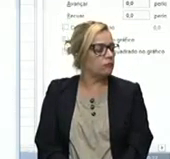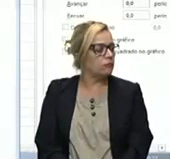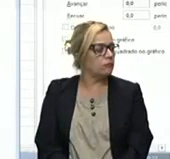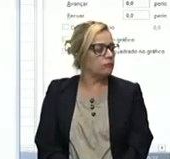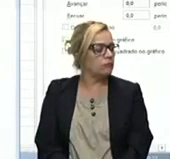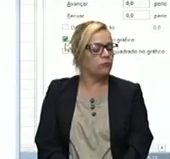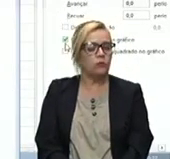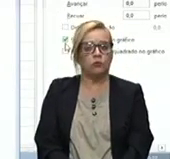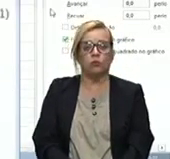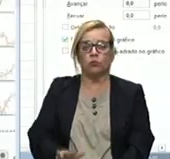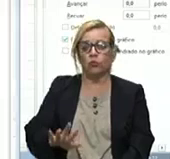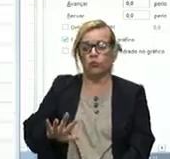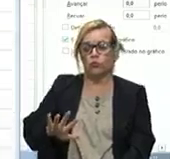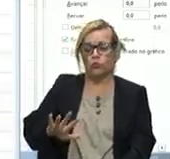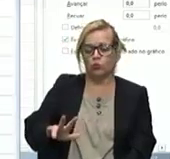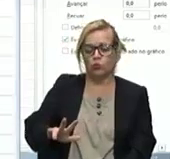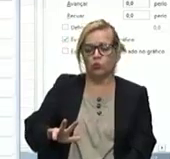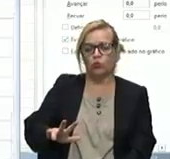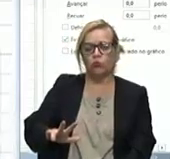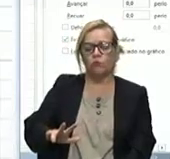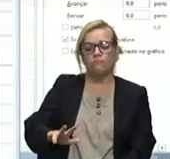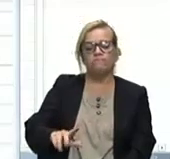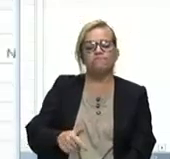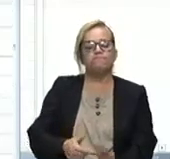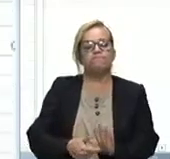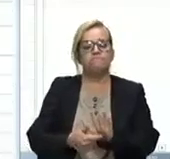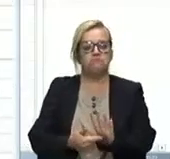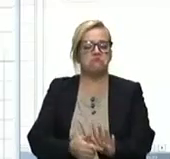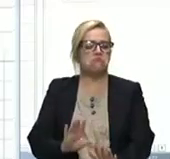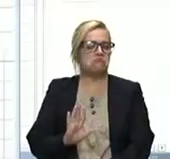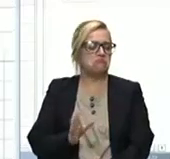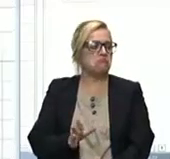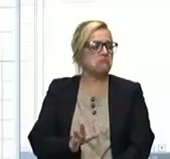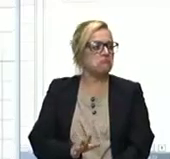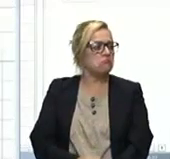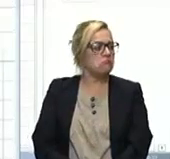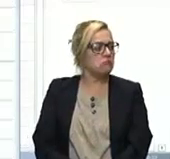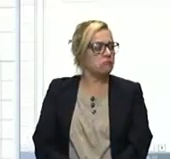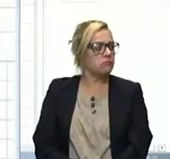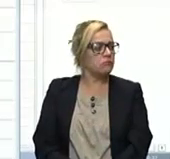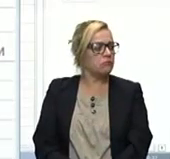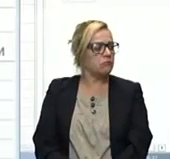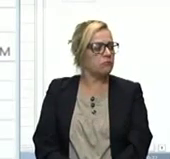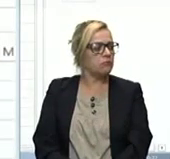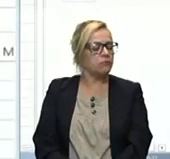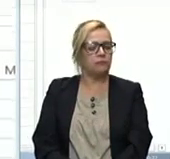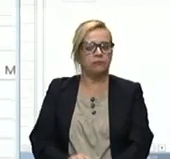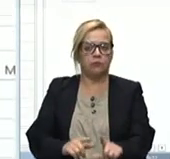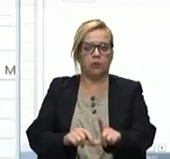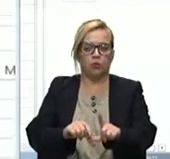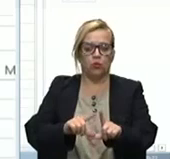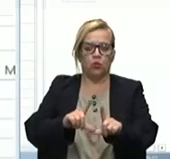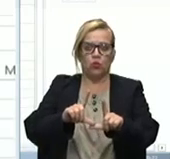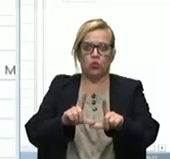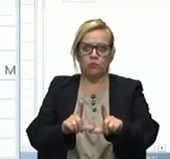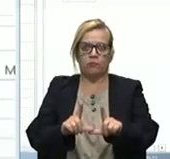Quando eu clico em exibir equação no gráfico, a equação automaticamente será apresentada. Vou aumentar aqui a letra.